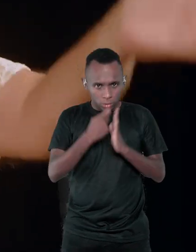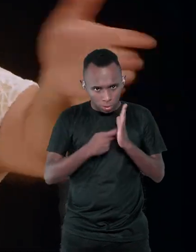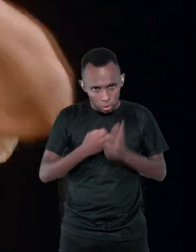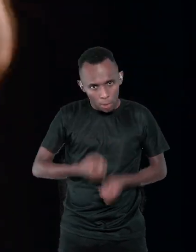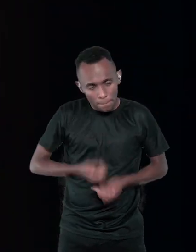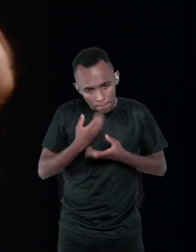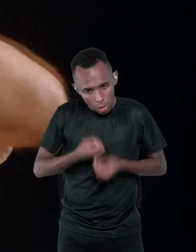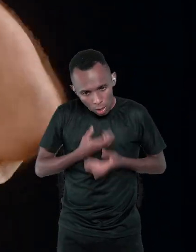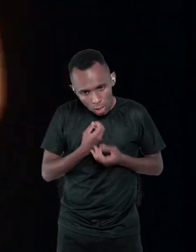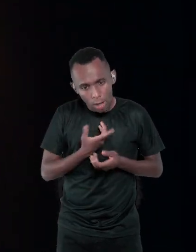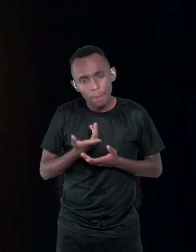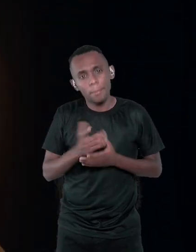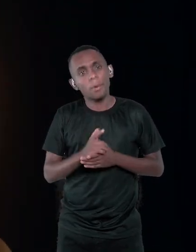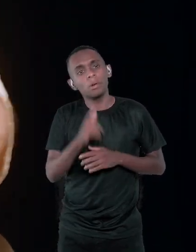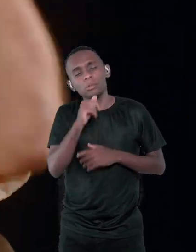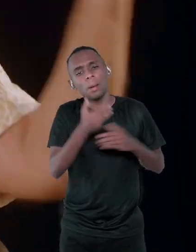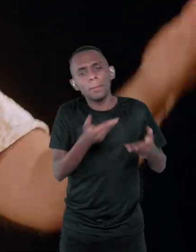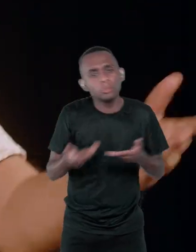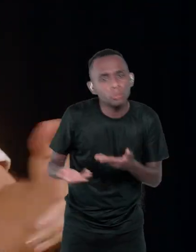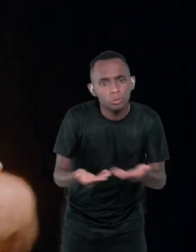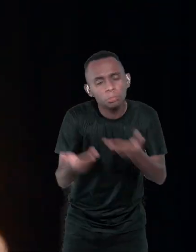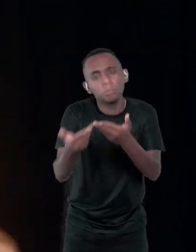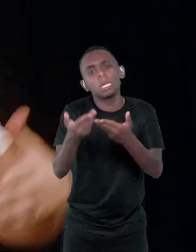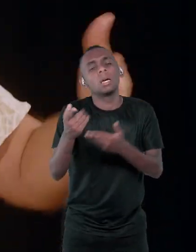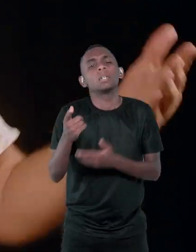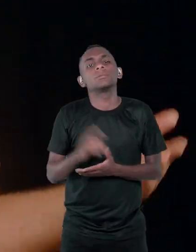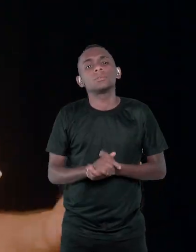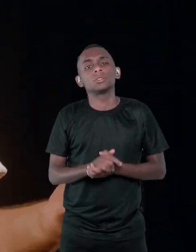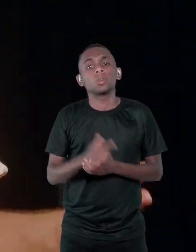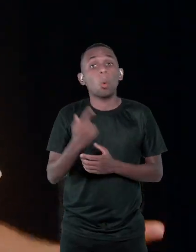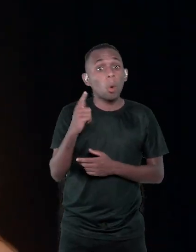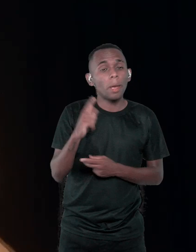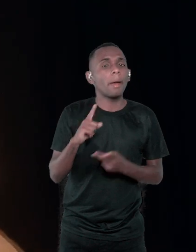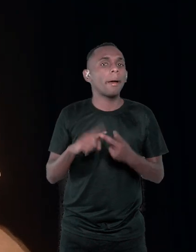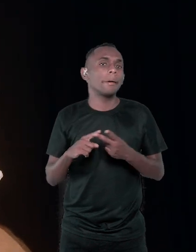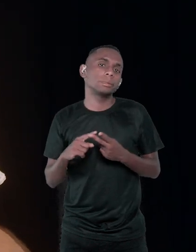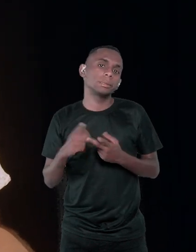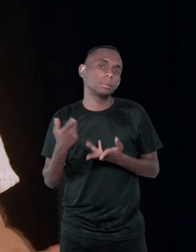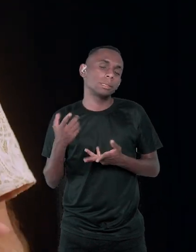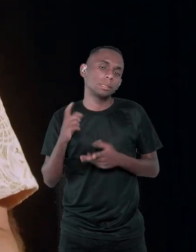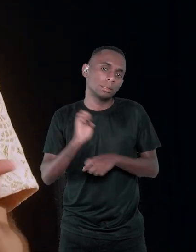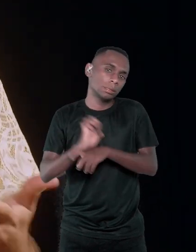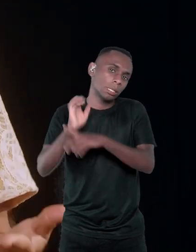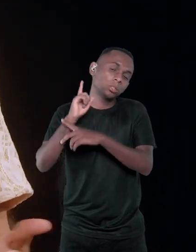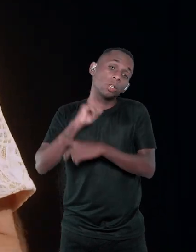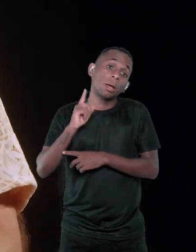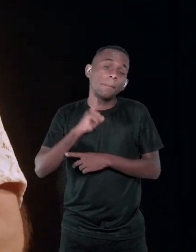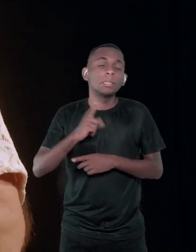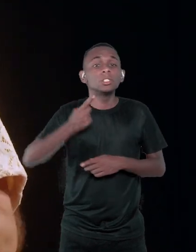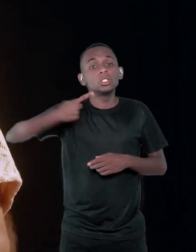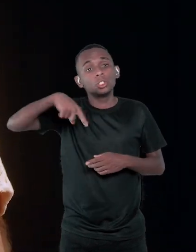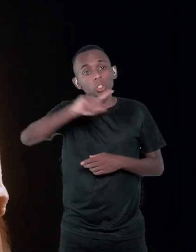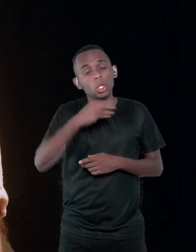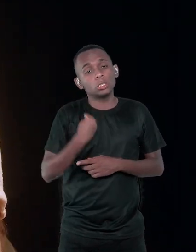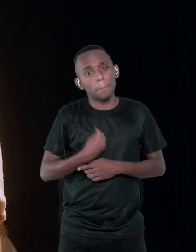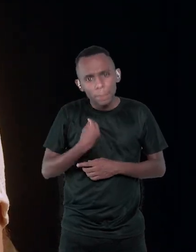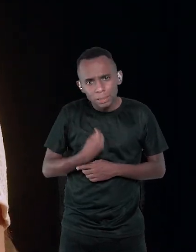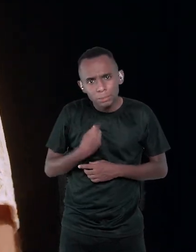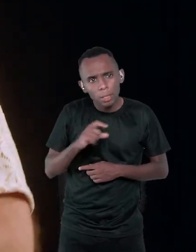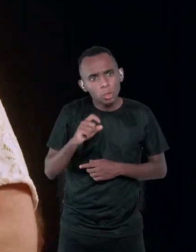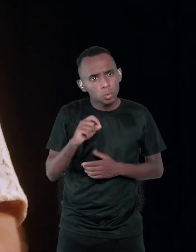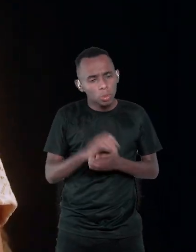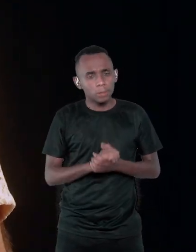Mineiro. Mar de Mineiro é Goiás, Mar de Mineiro é Minas. Ele faz essa coisa linda. A gente está numa cidade onde o Horizonte foi tão